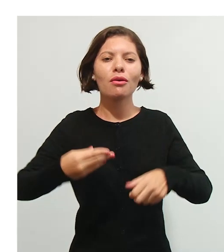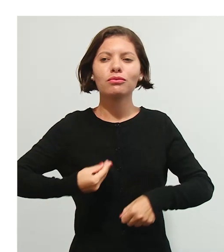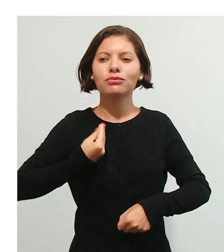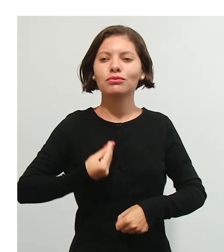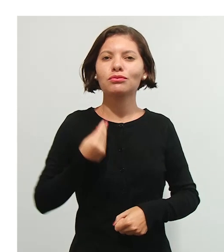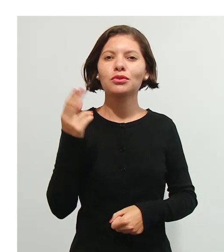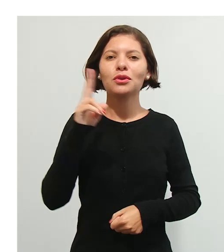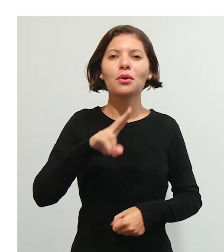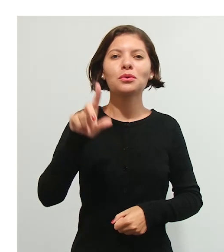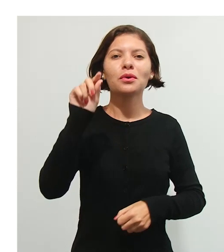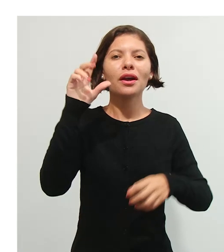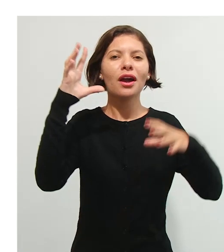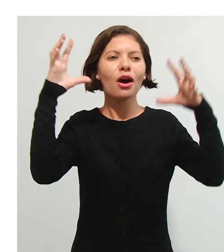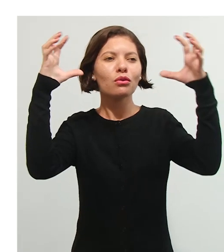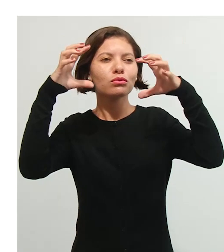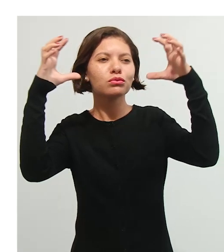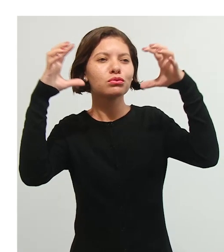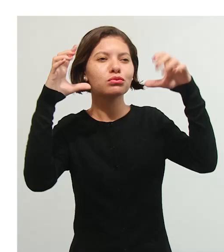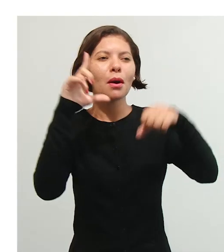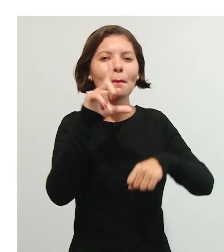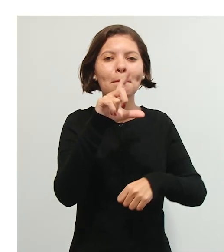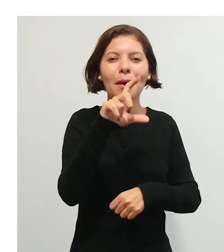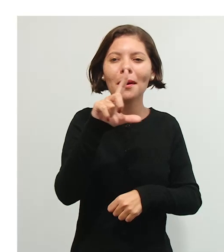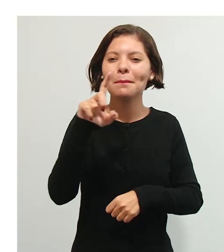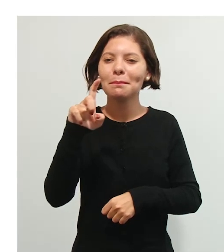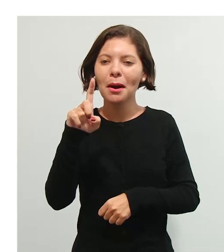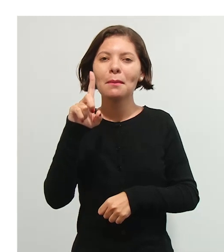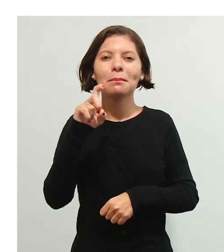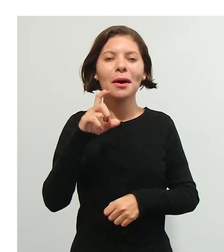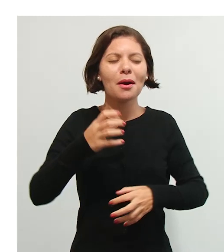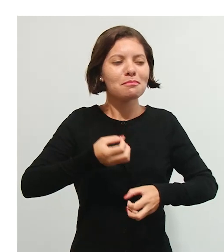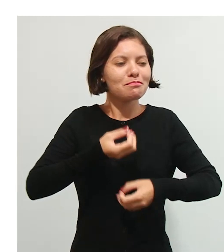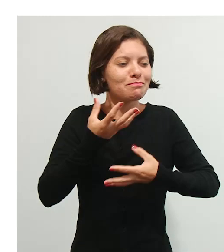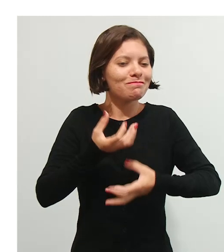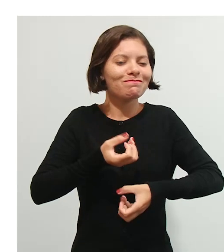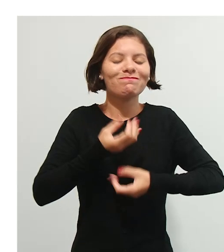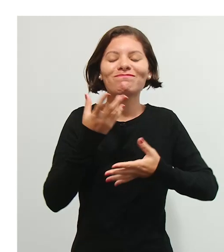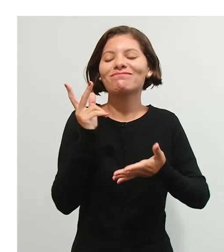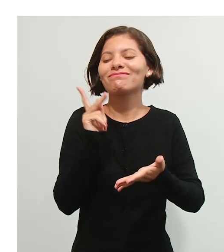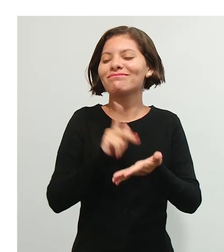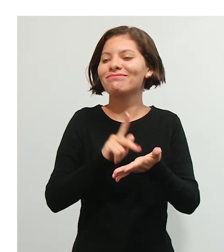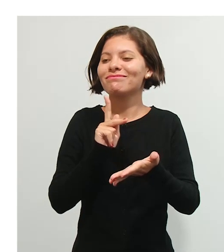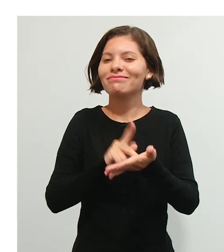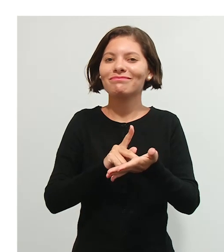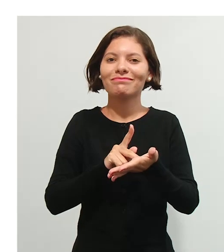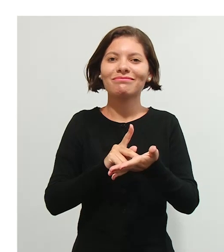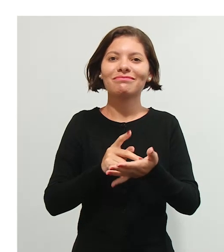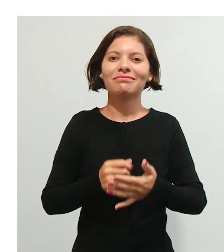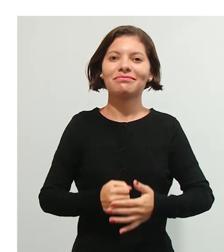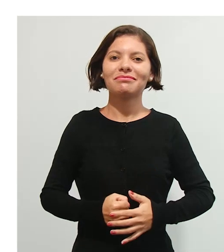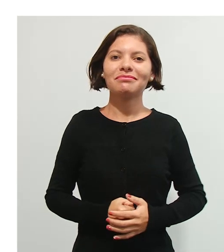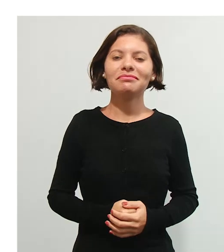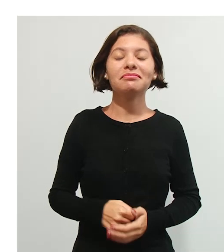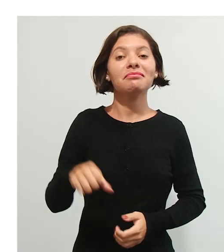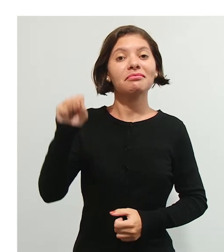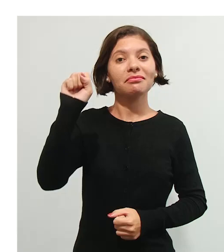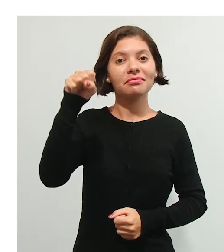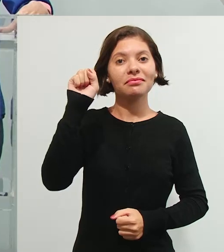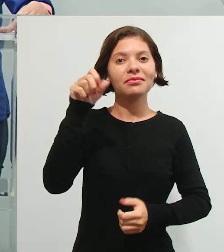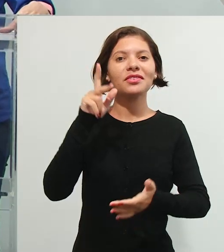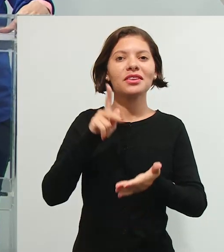usando da chuva como borrifador se isso não for poesia eu não sei o que é É